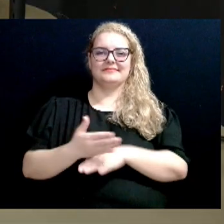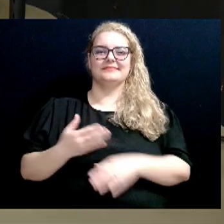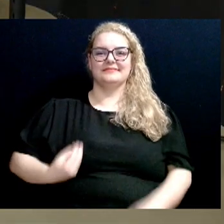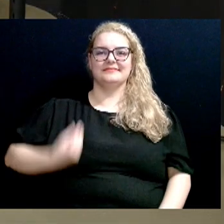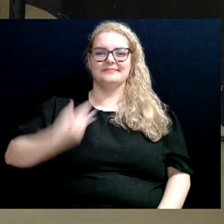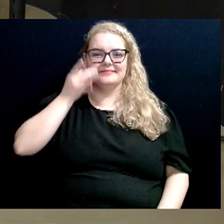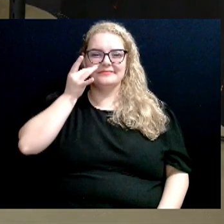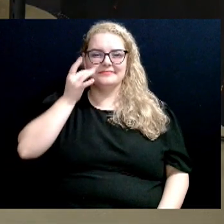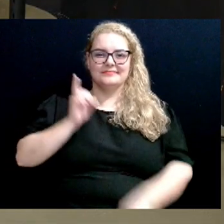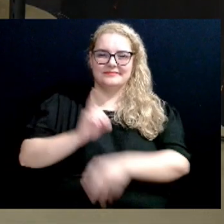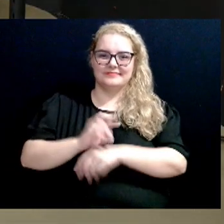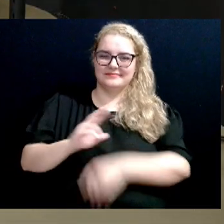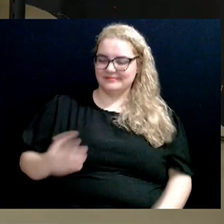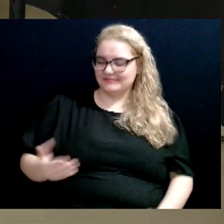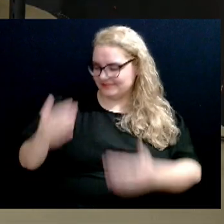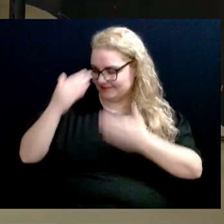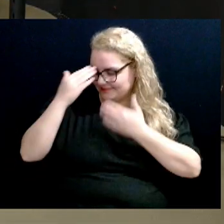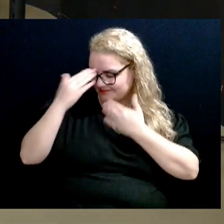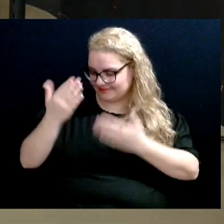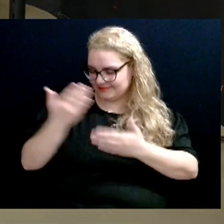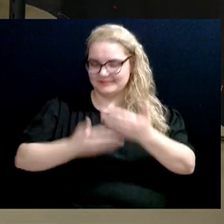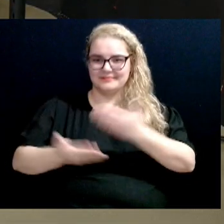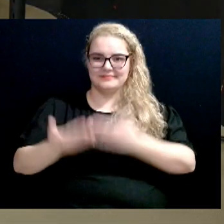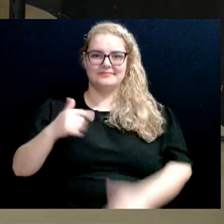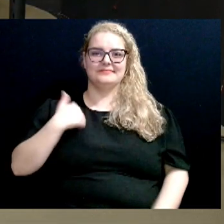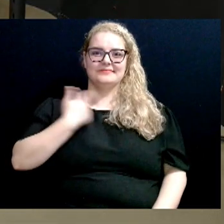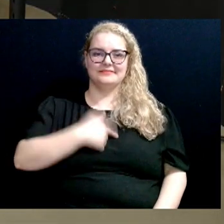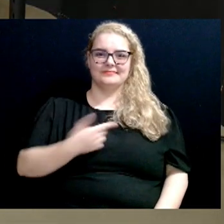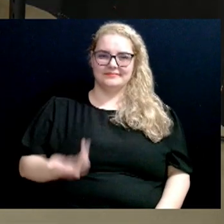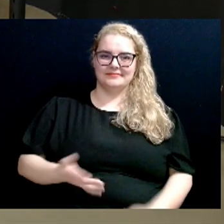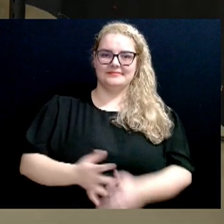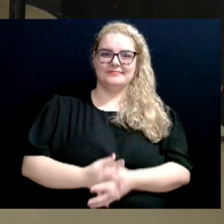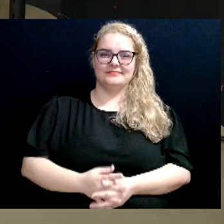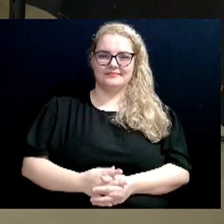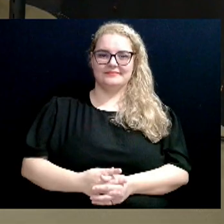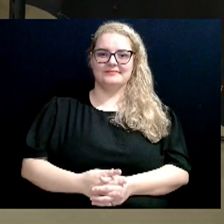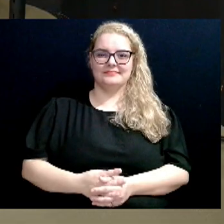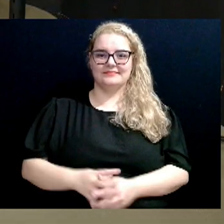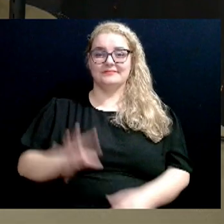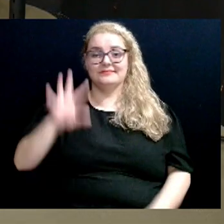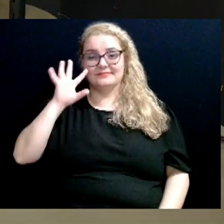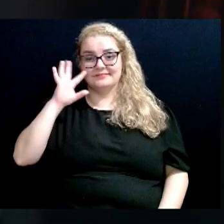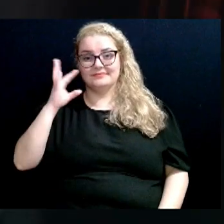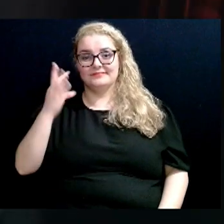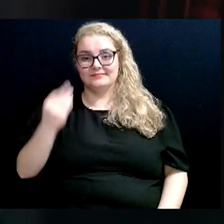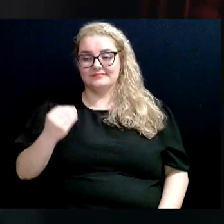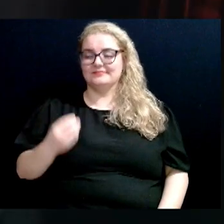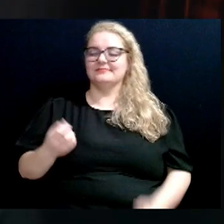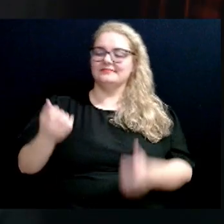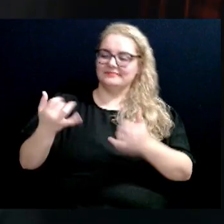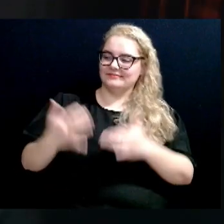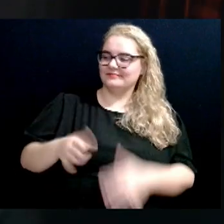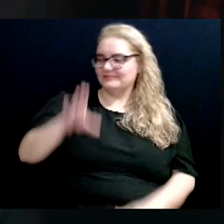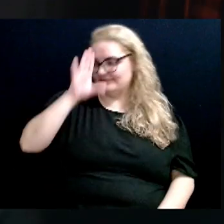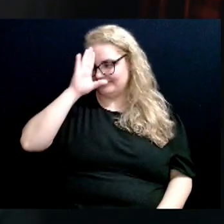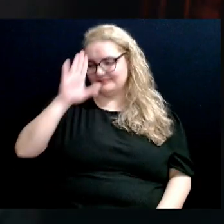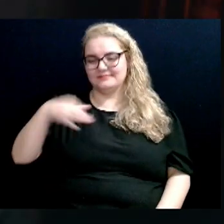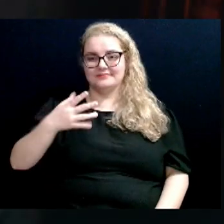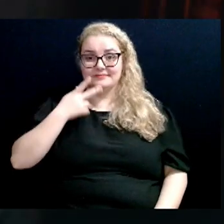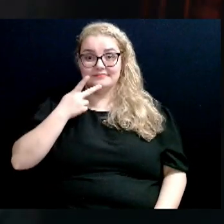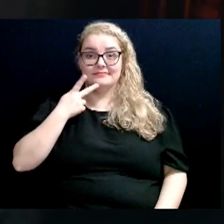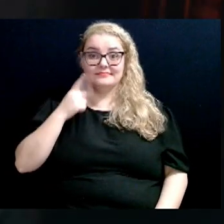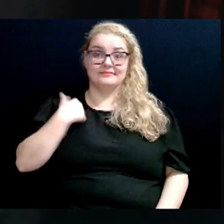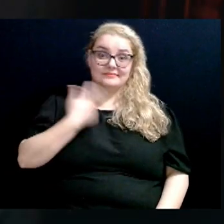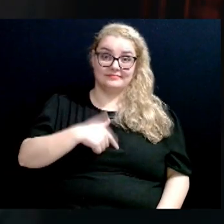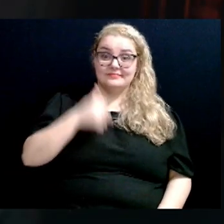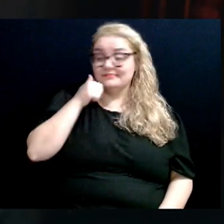muito obrigada por compartilhar conosco, né, o seu conhecimento, orientar, e principalmente quando a gente fala de nós, né, mulheres, que